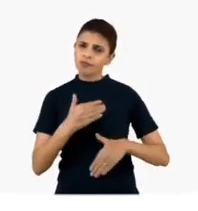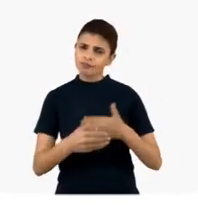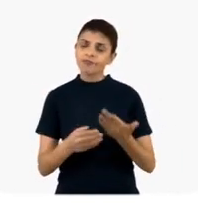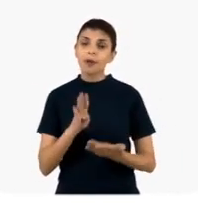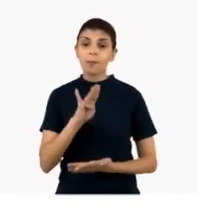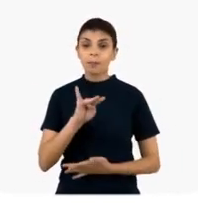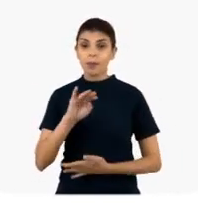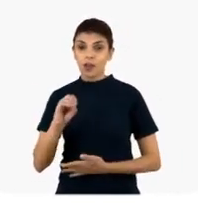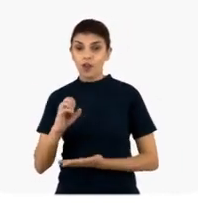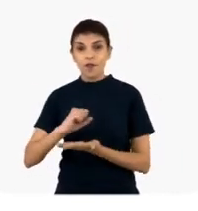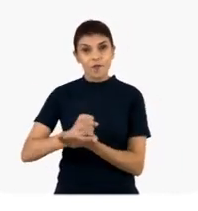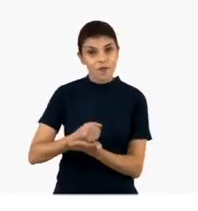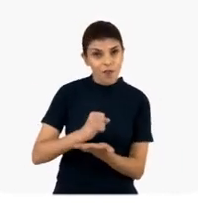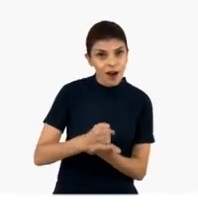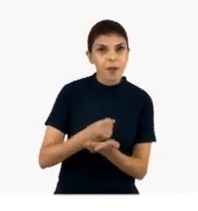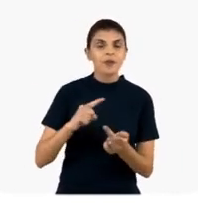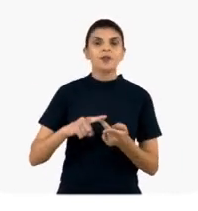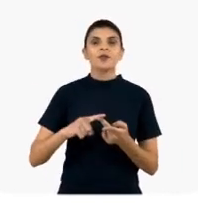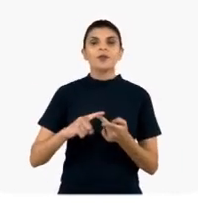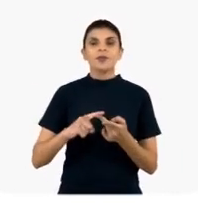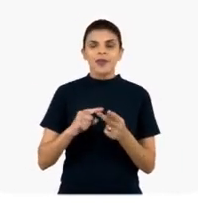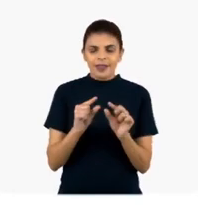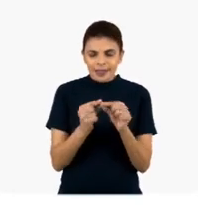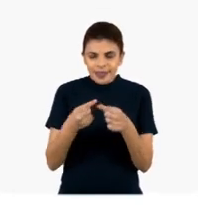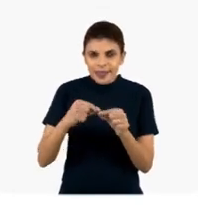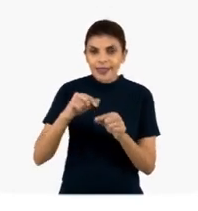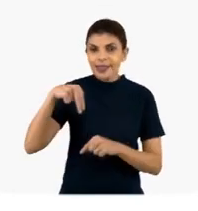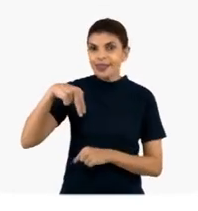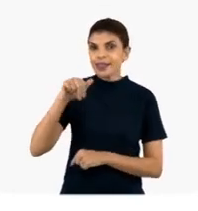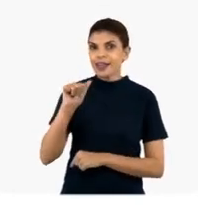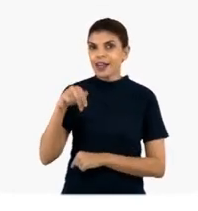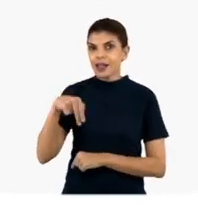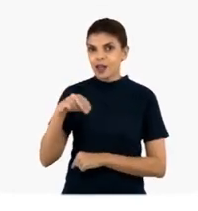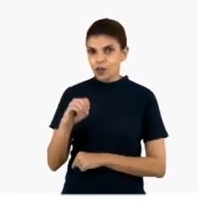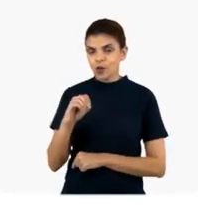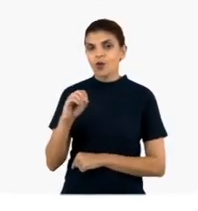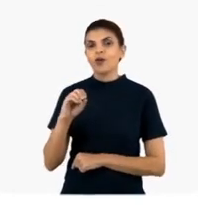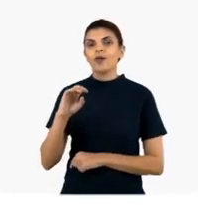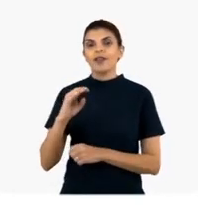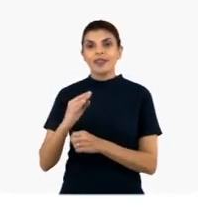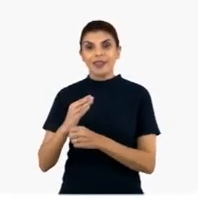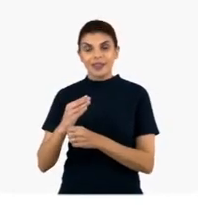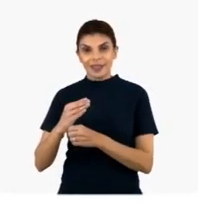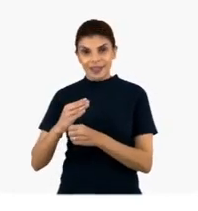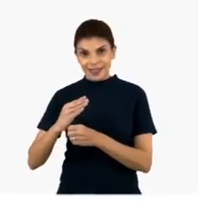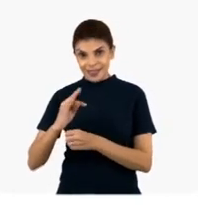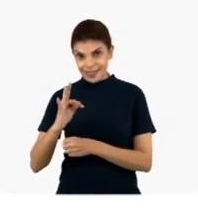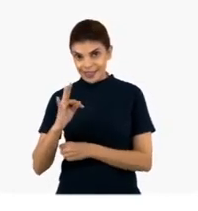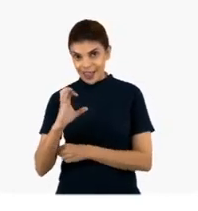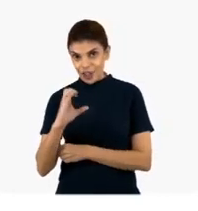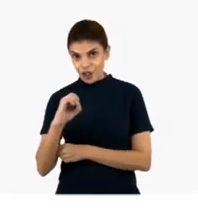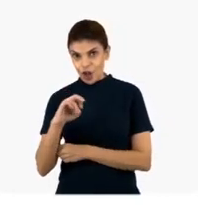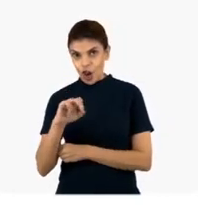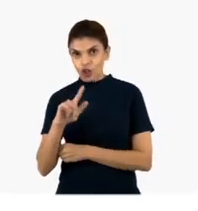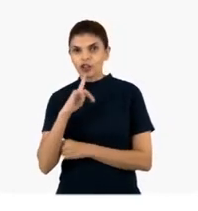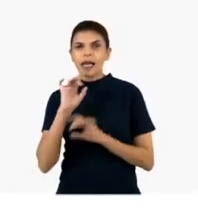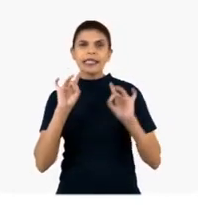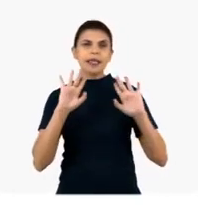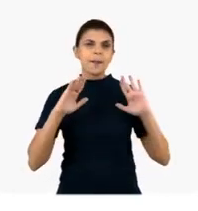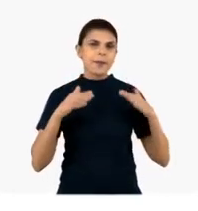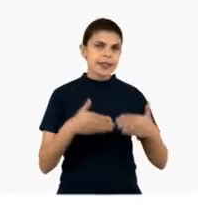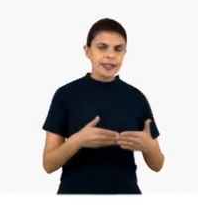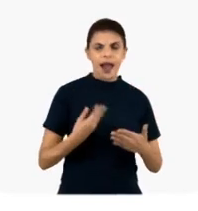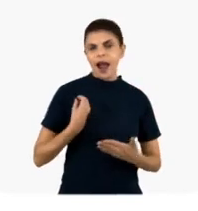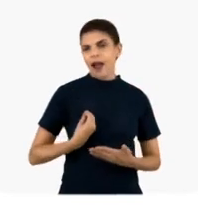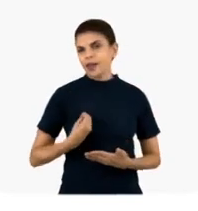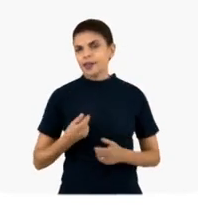de desenvolvimento de biofármacos ou nanobiotecnologia, que permite já alvos